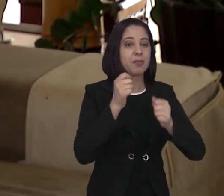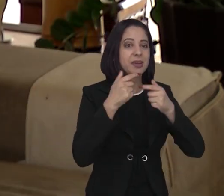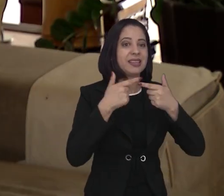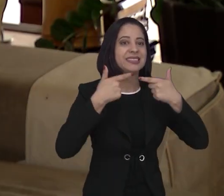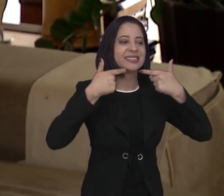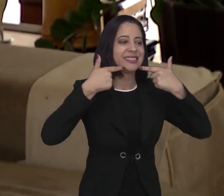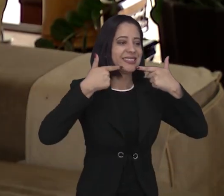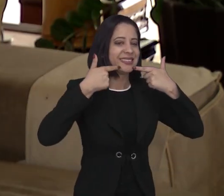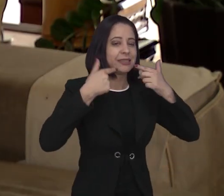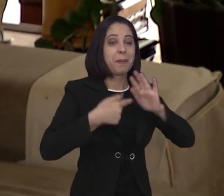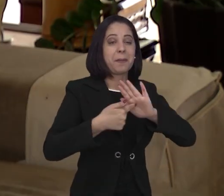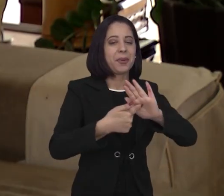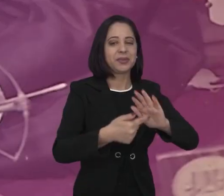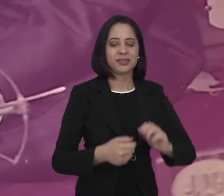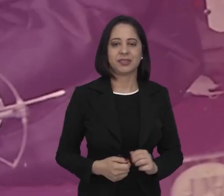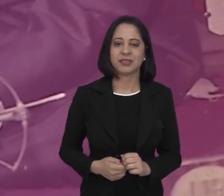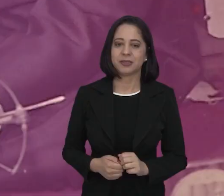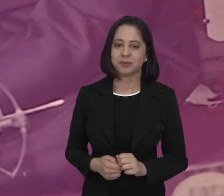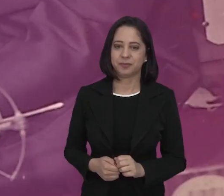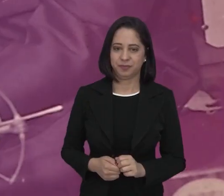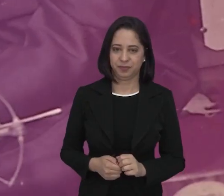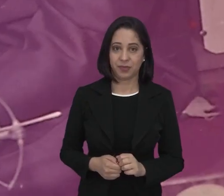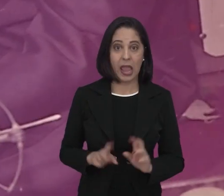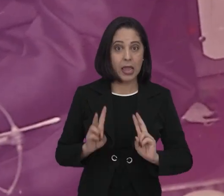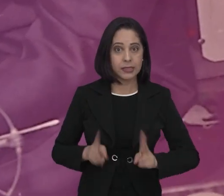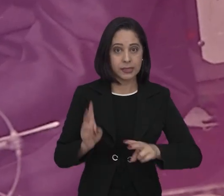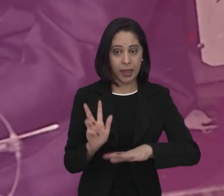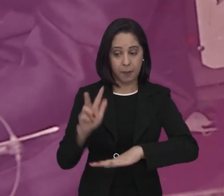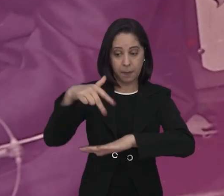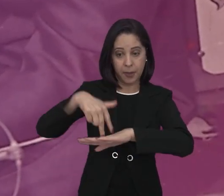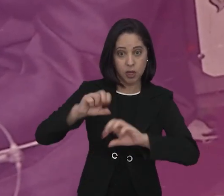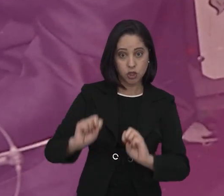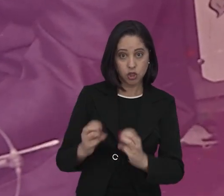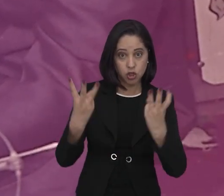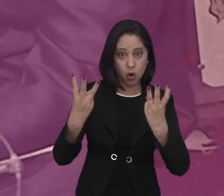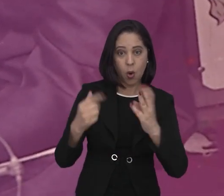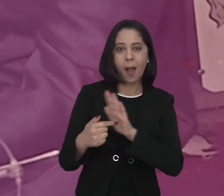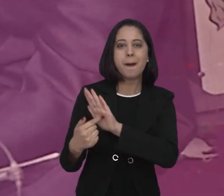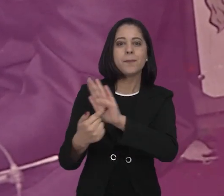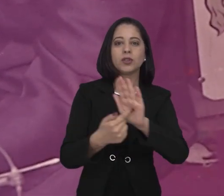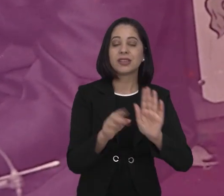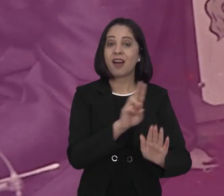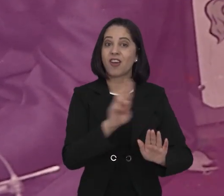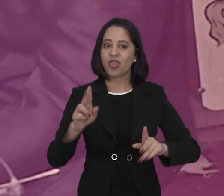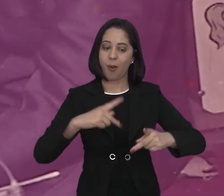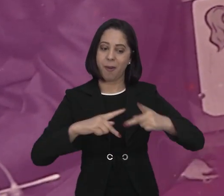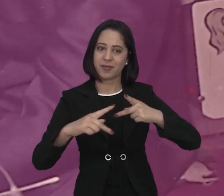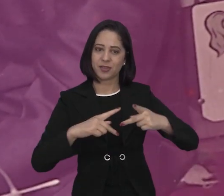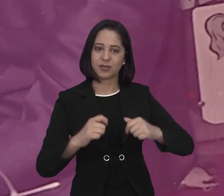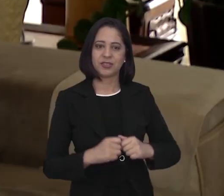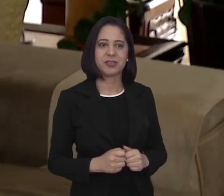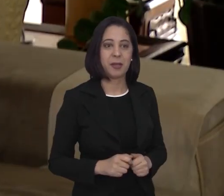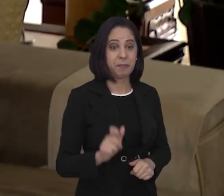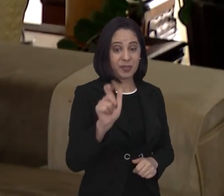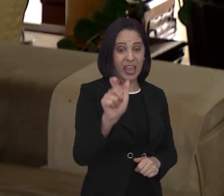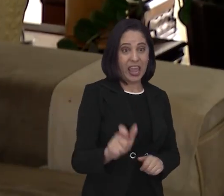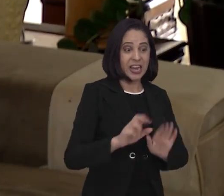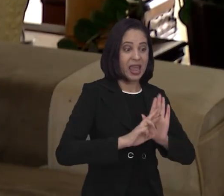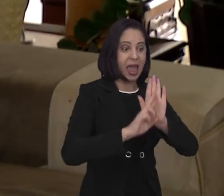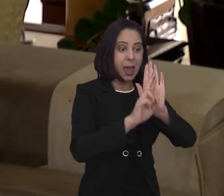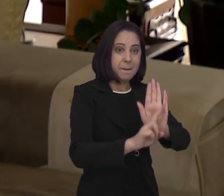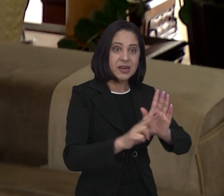que ele irradiava com o público. E em cada uma das apresentações, Vaz levava o nome de São José.